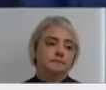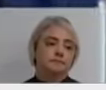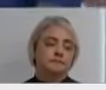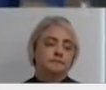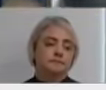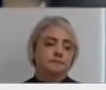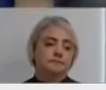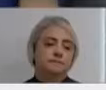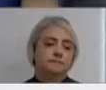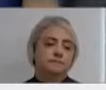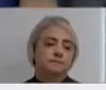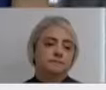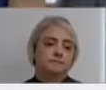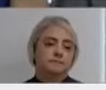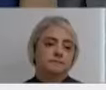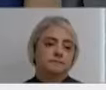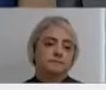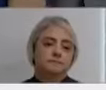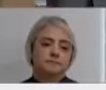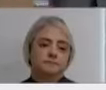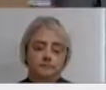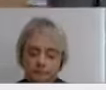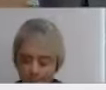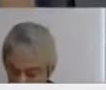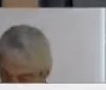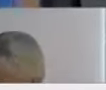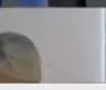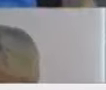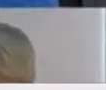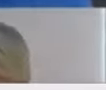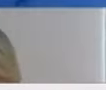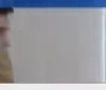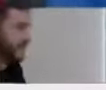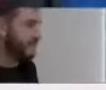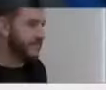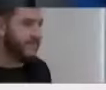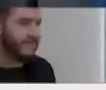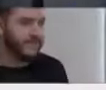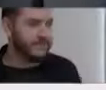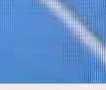municípios em janeiro deste ano, mas somente agora foi oficializada.